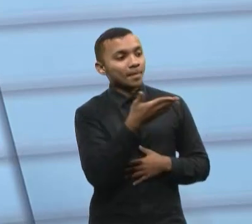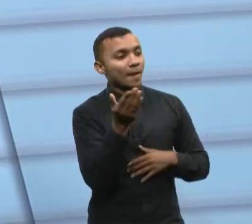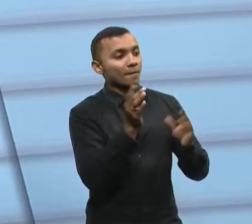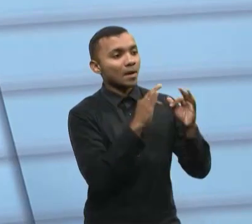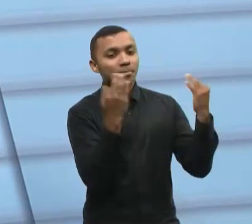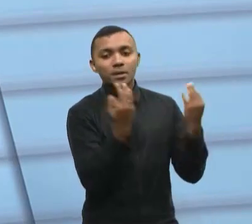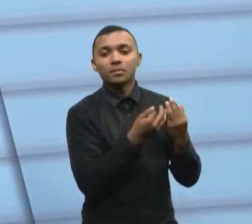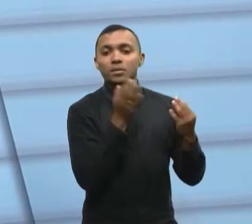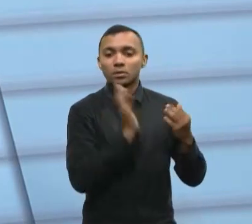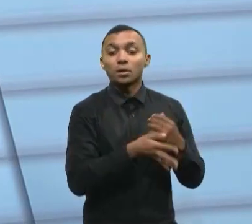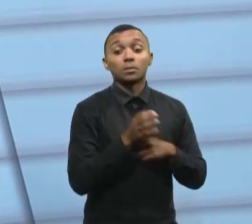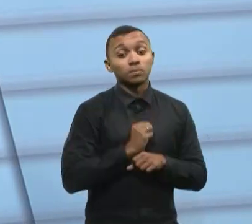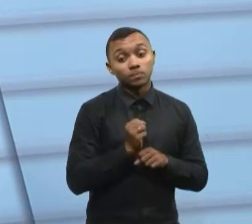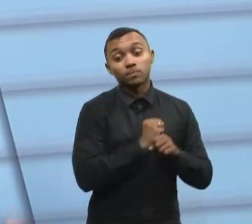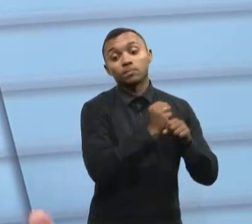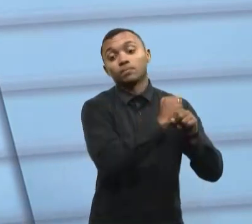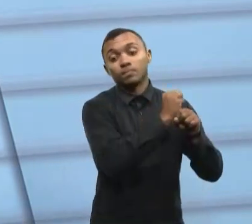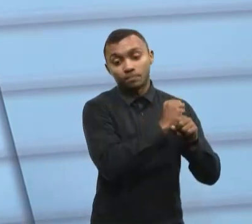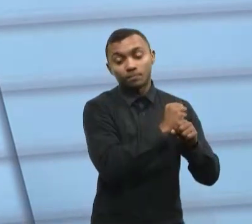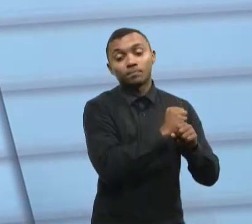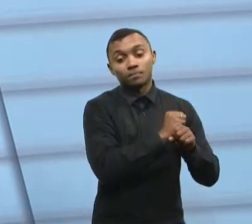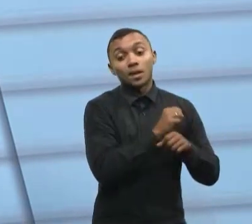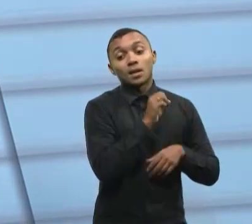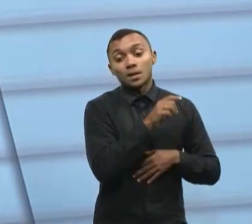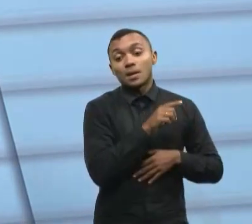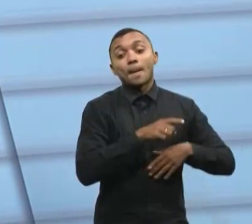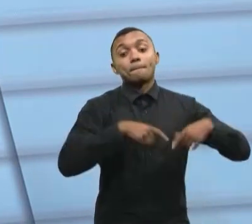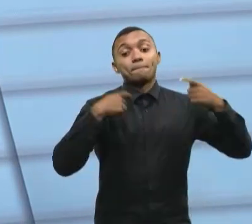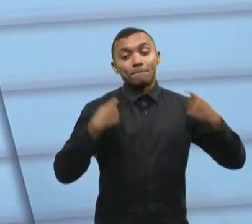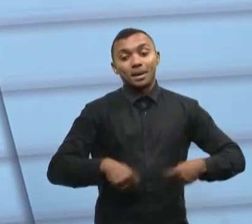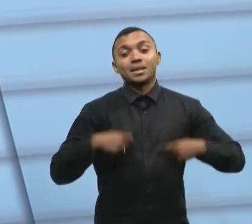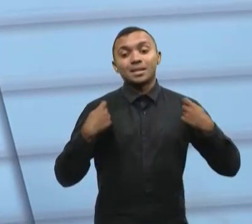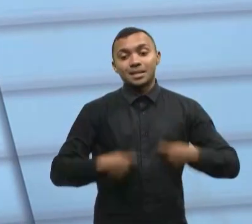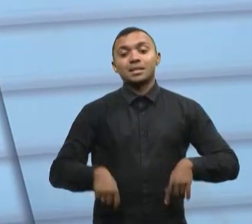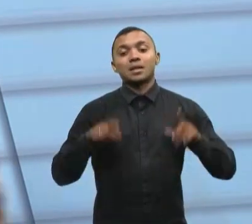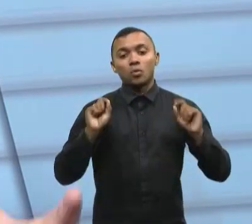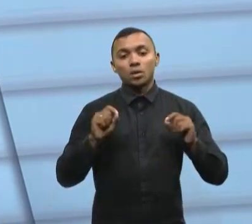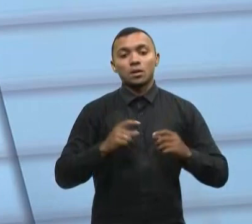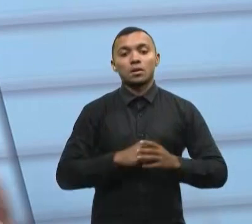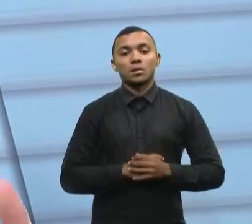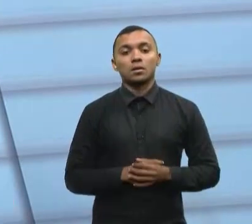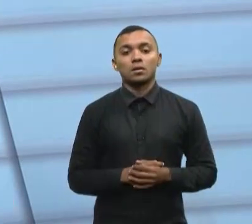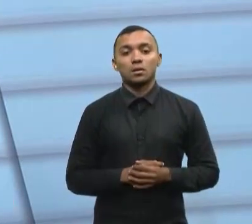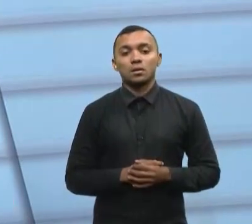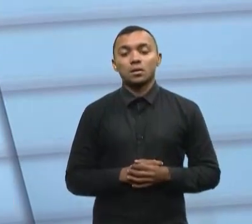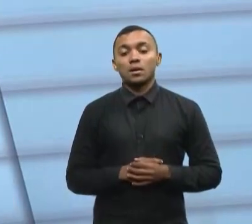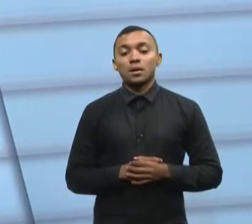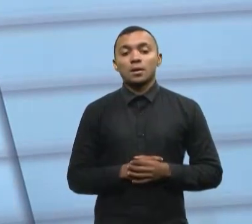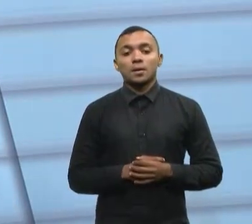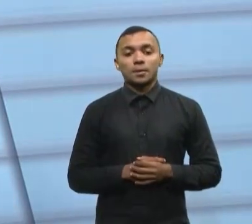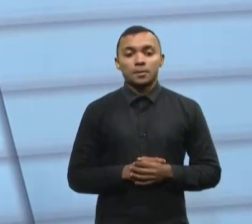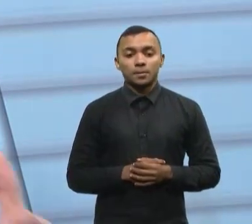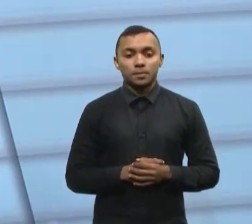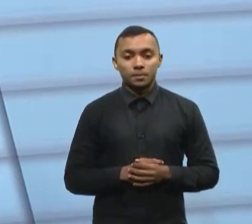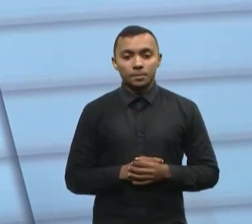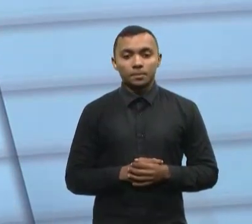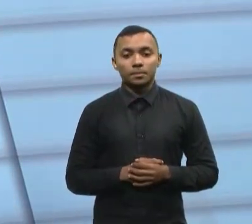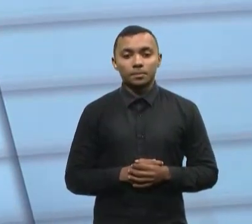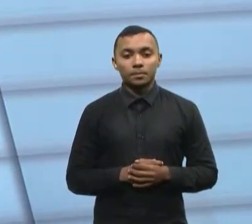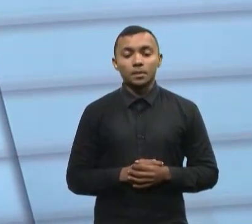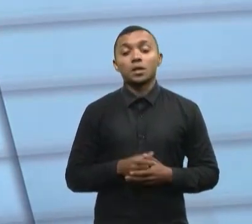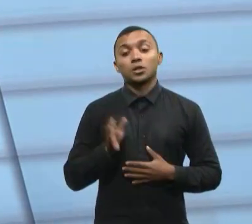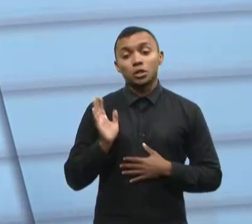tempo, né? Então, daí dá necessidade de uma política pública, né? Política pública mesmo, de novos locais onde atenda,